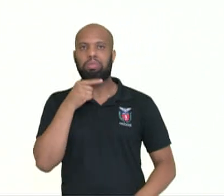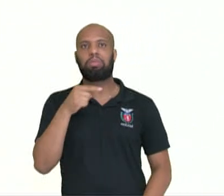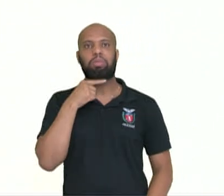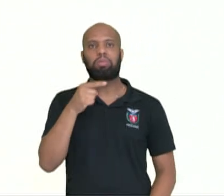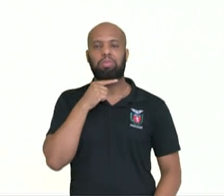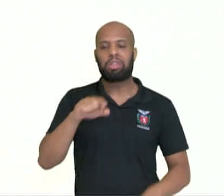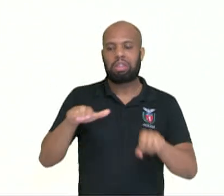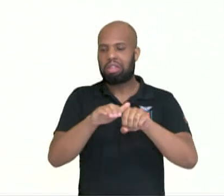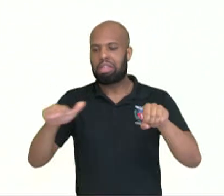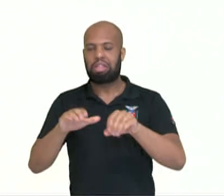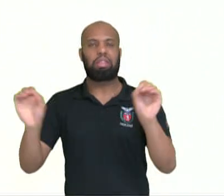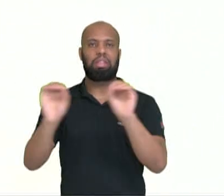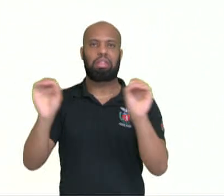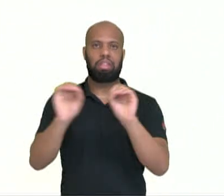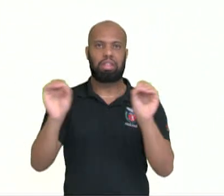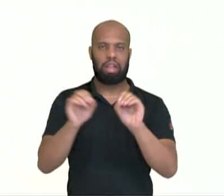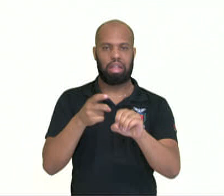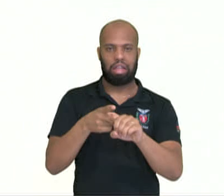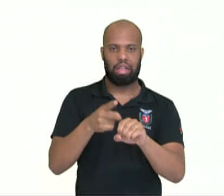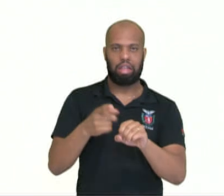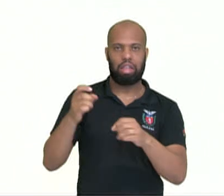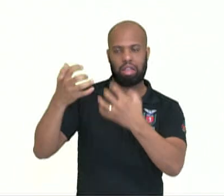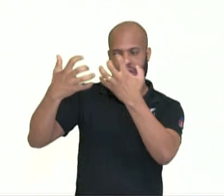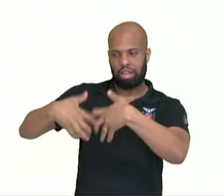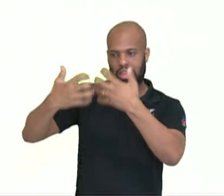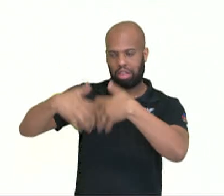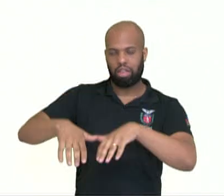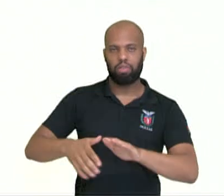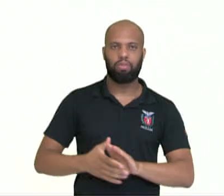ser eletrizado. Tempo para você responder.